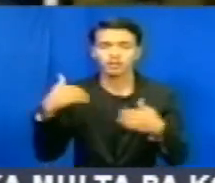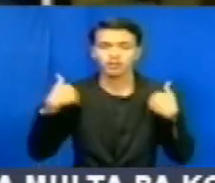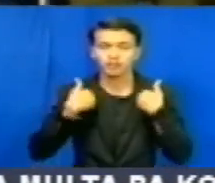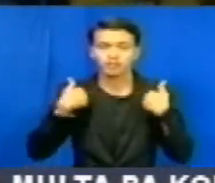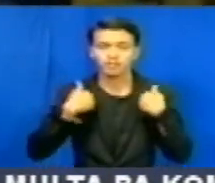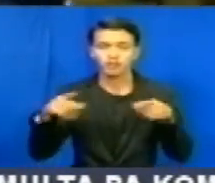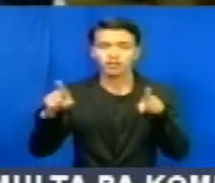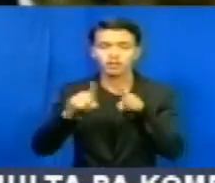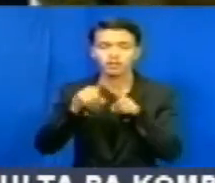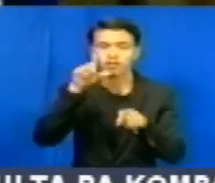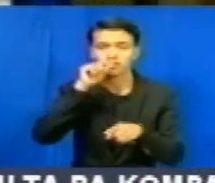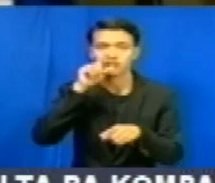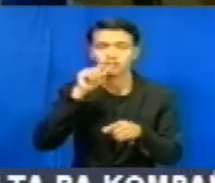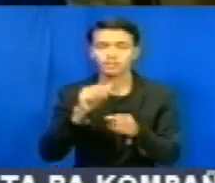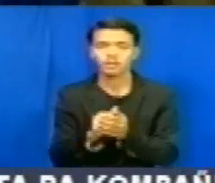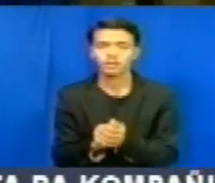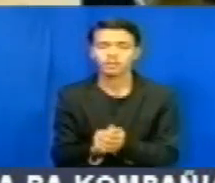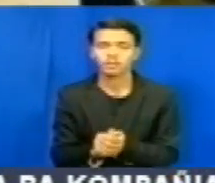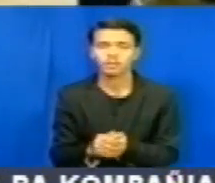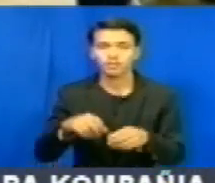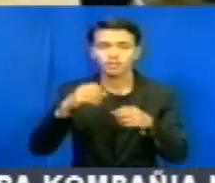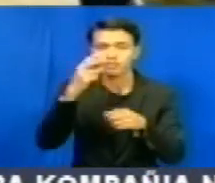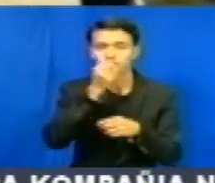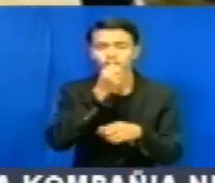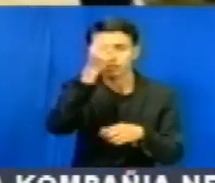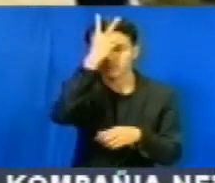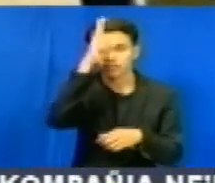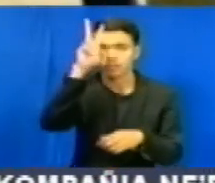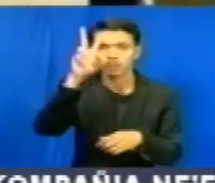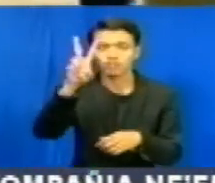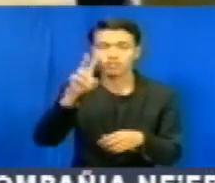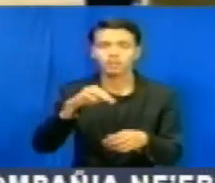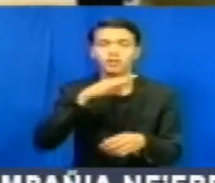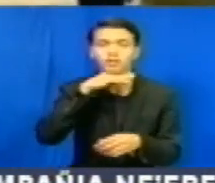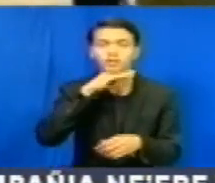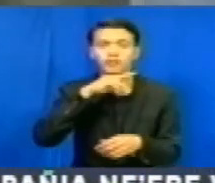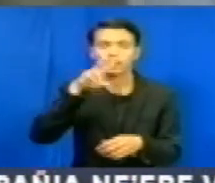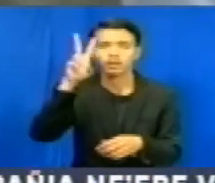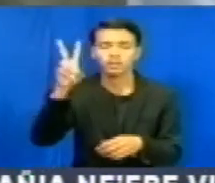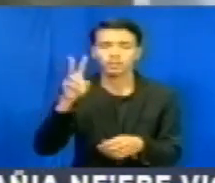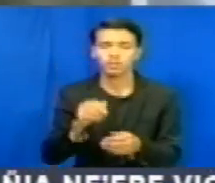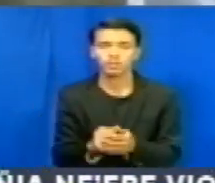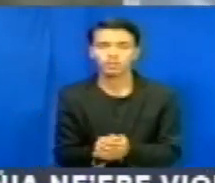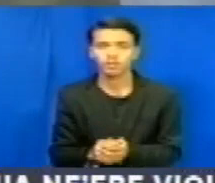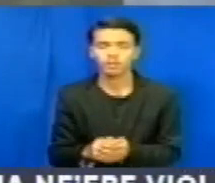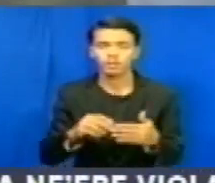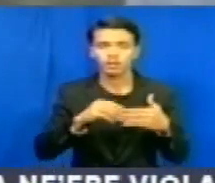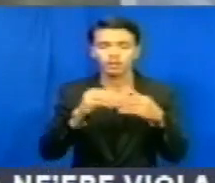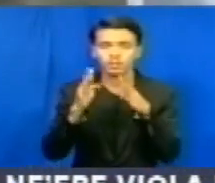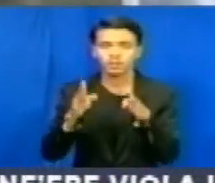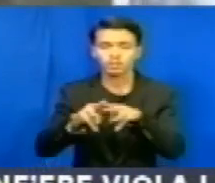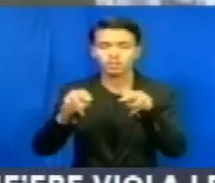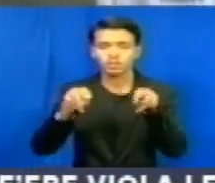si walu ba grup ira bebe rua e makau fahirasa meha fahirua. Administrador